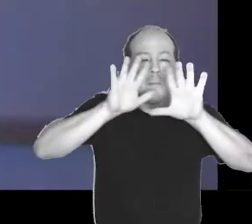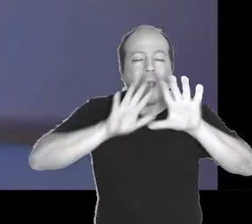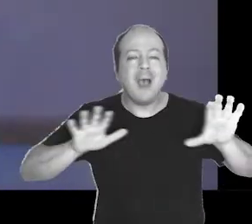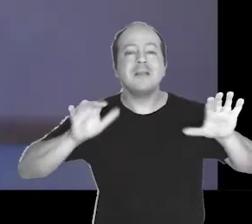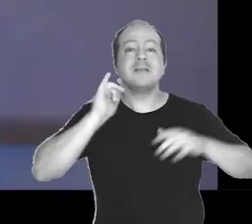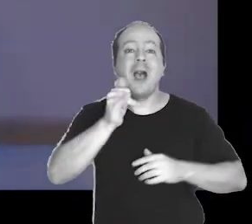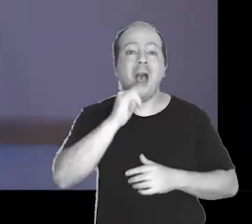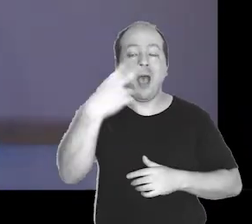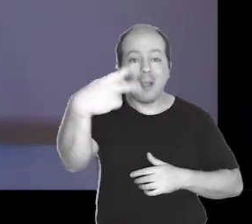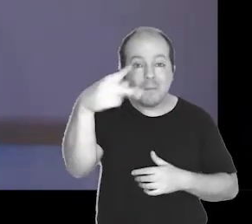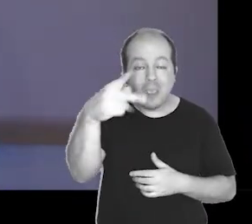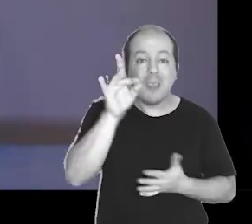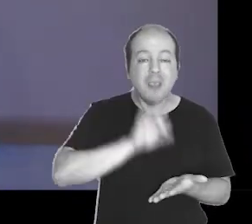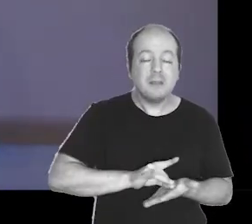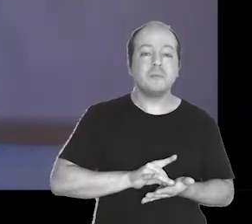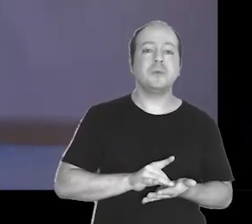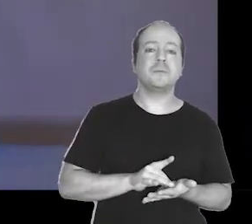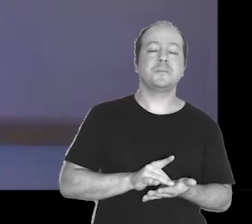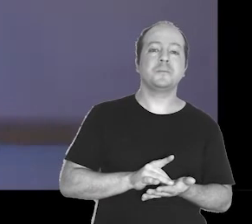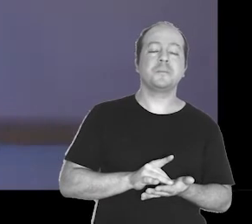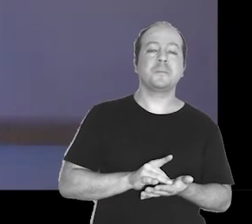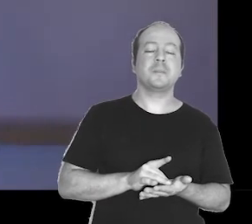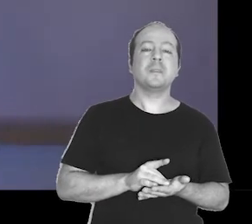narrada por você mesmo, Leonardo.